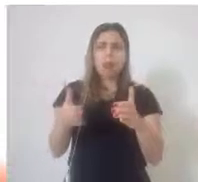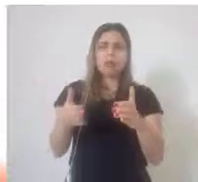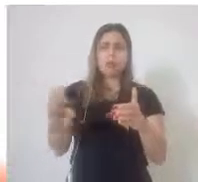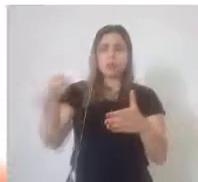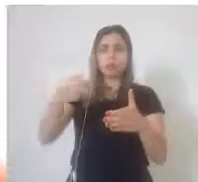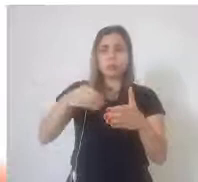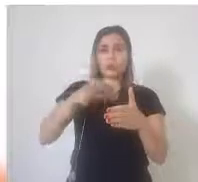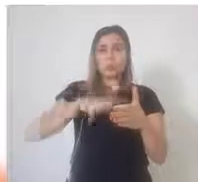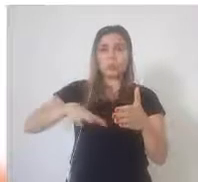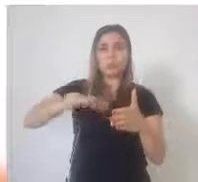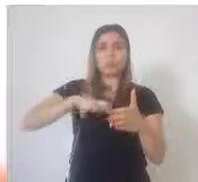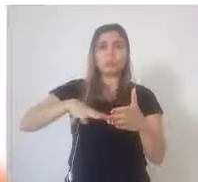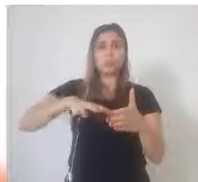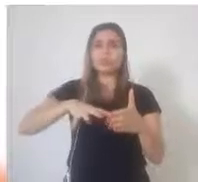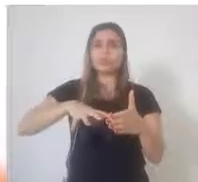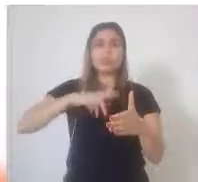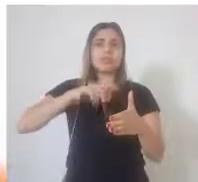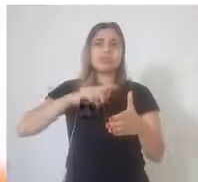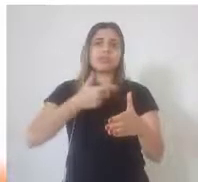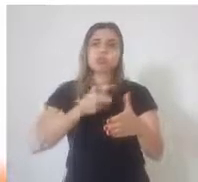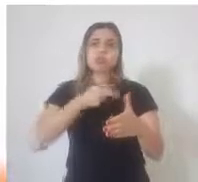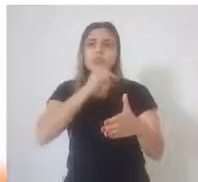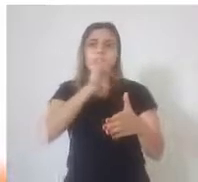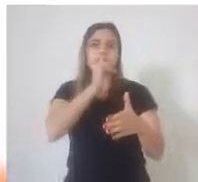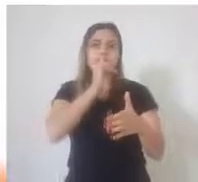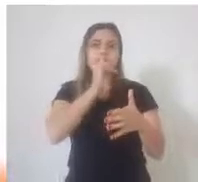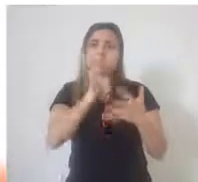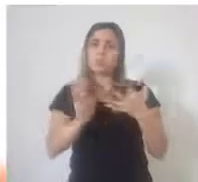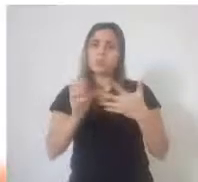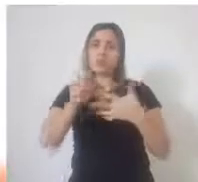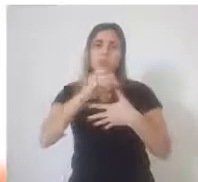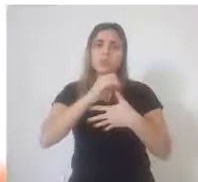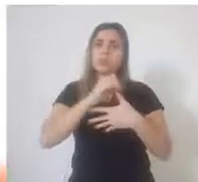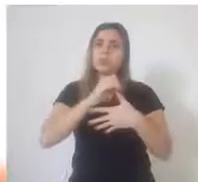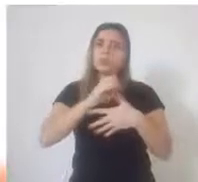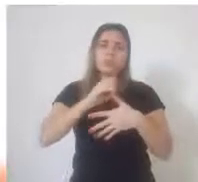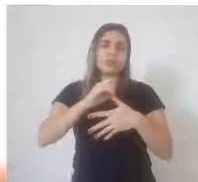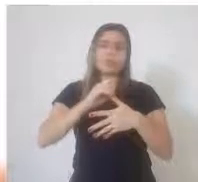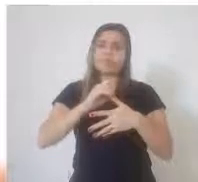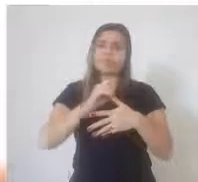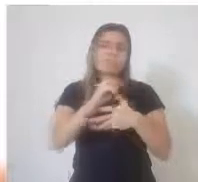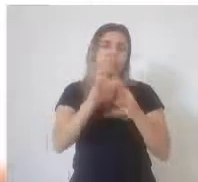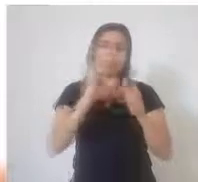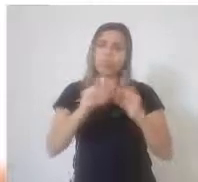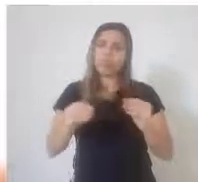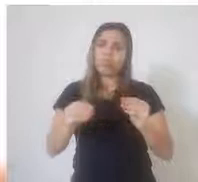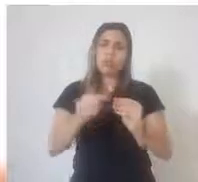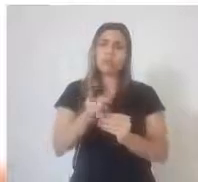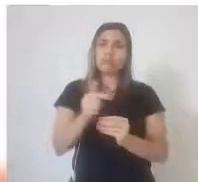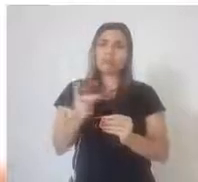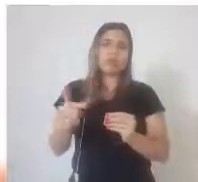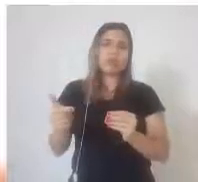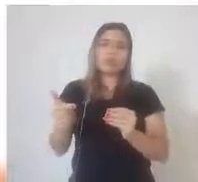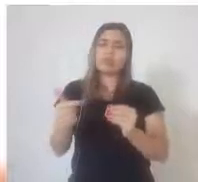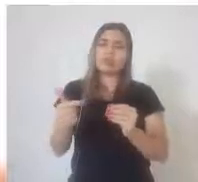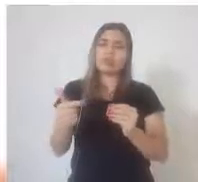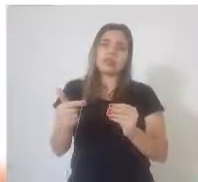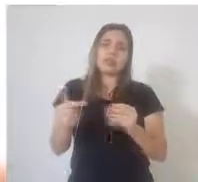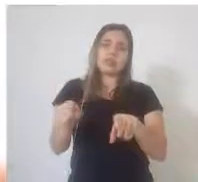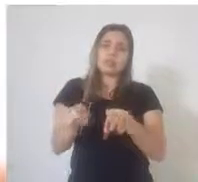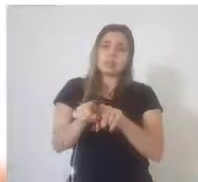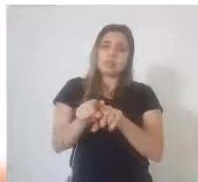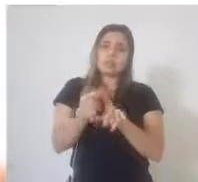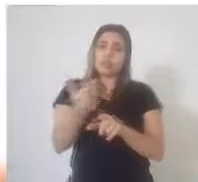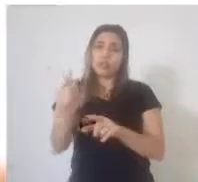não biodegradáveis, ou seja, que não são quebradas, né, por nenhum organismo, por nenhuma célula, por nenhum decompositor,